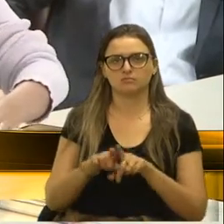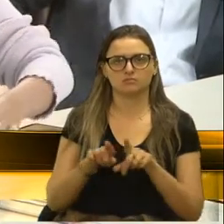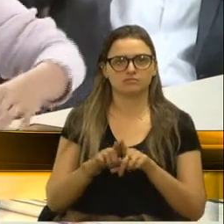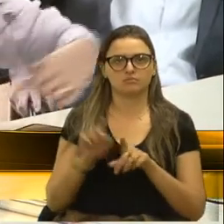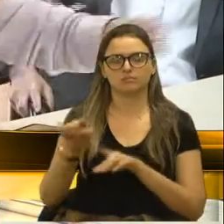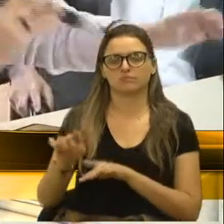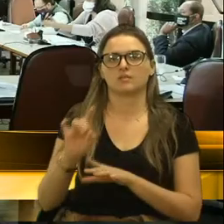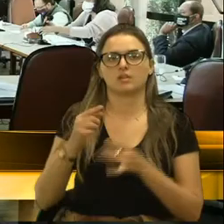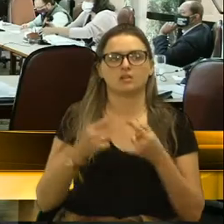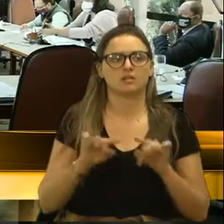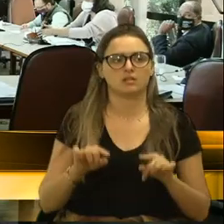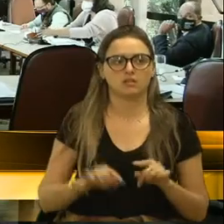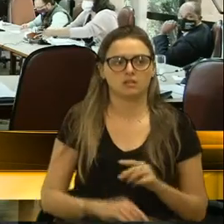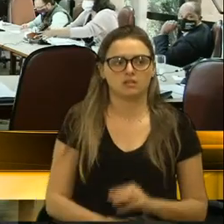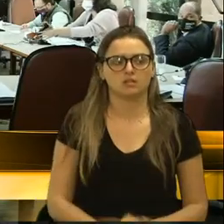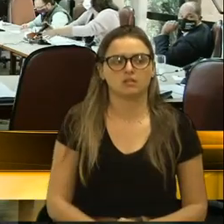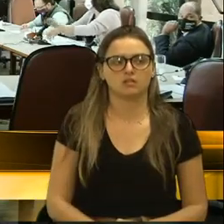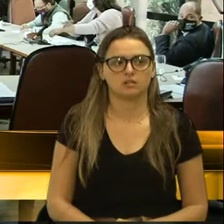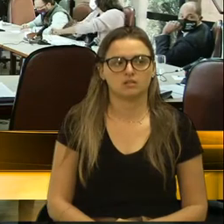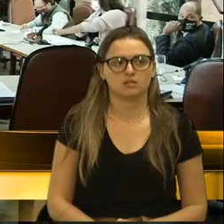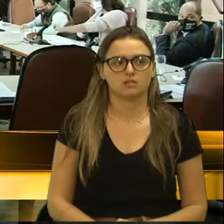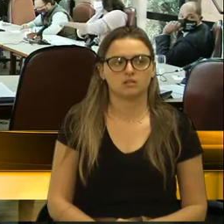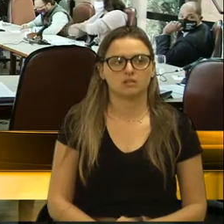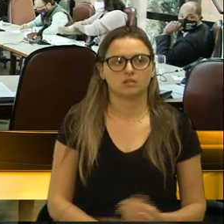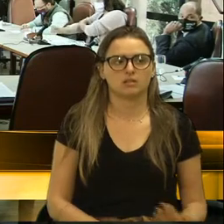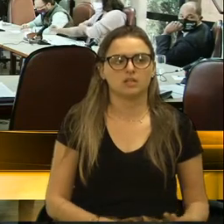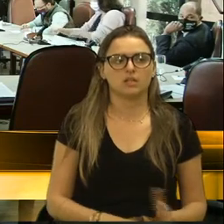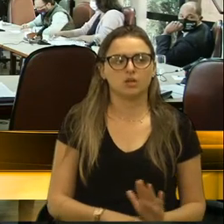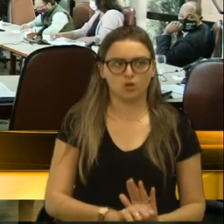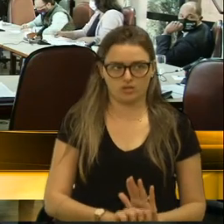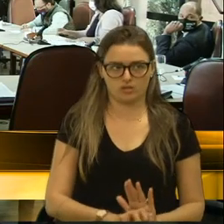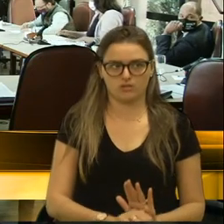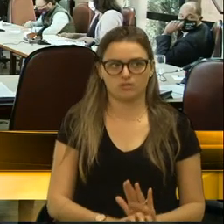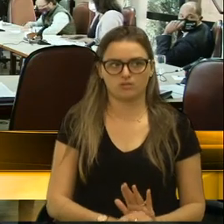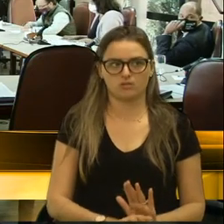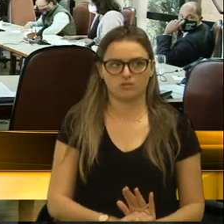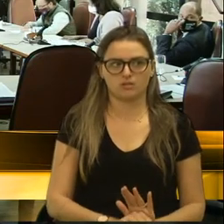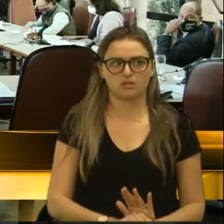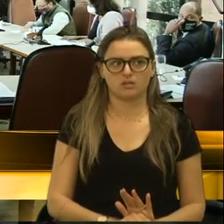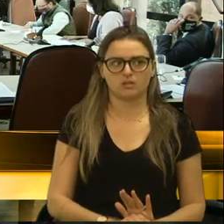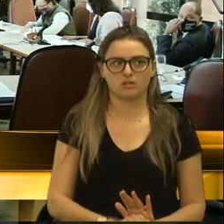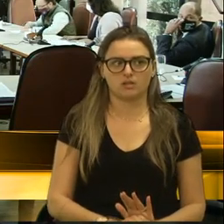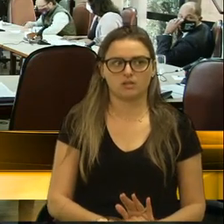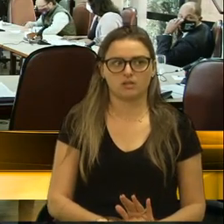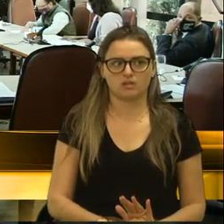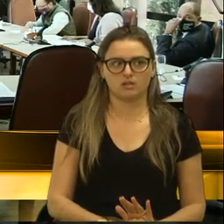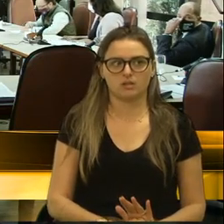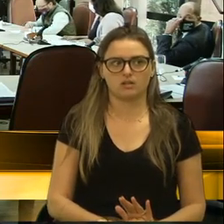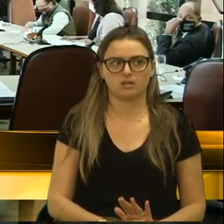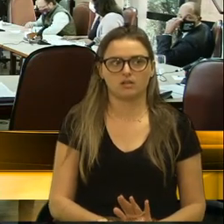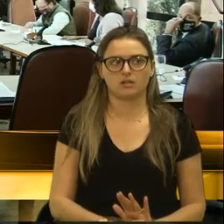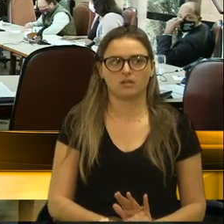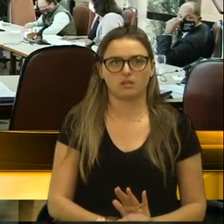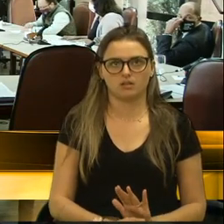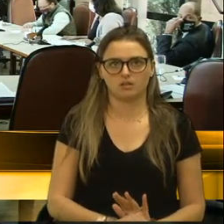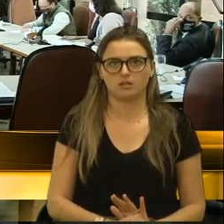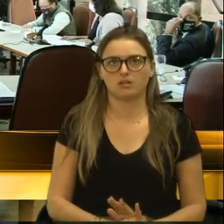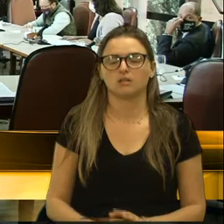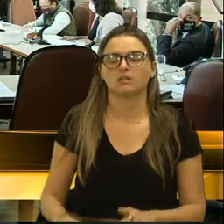Ok, muito obrigado. A vereadora Paula, inclusive, sugeriu hoje pela manhã, nós estamos colocando, inclusive,